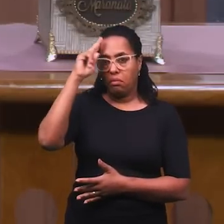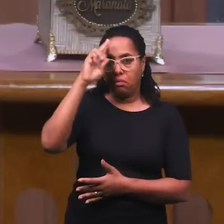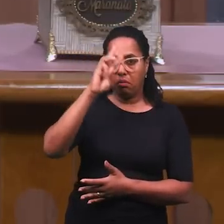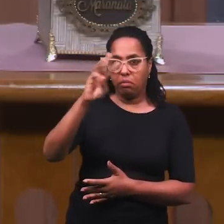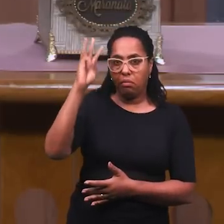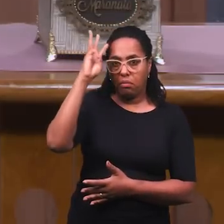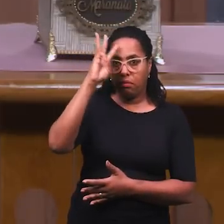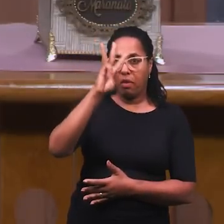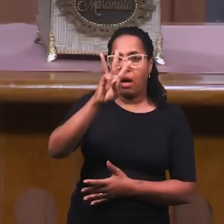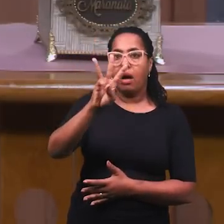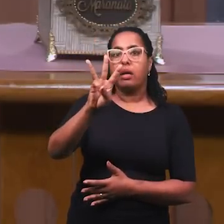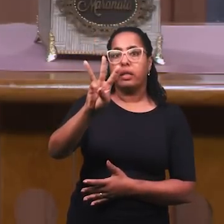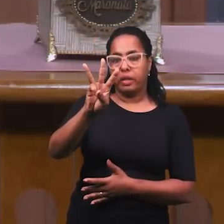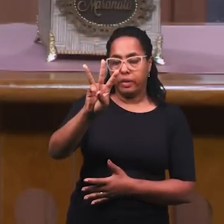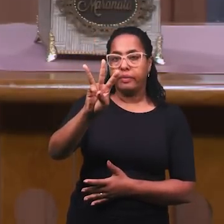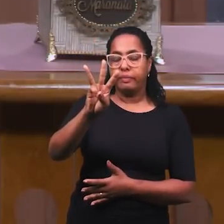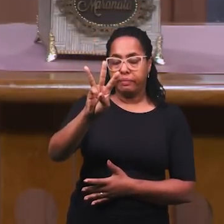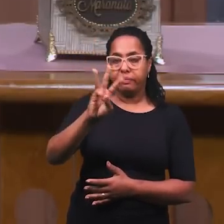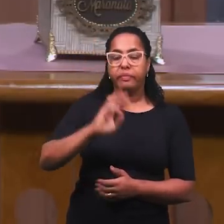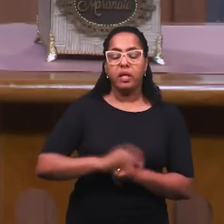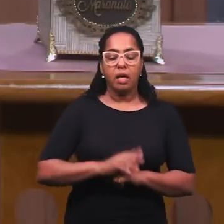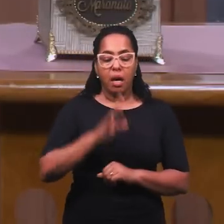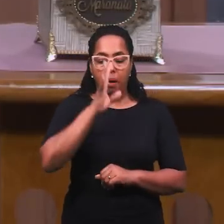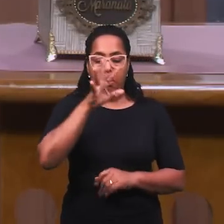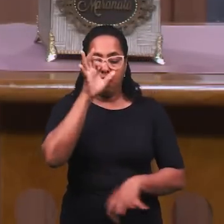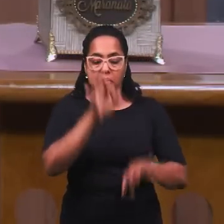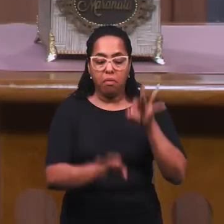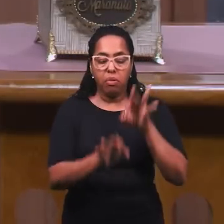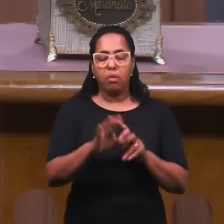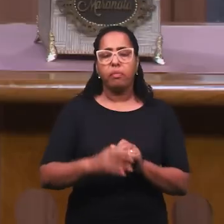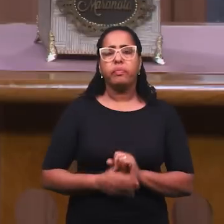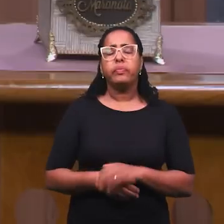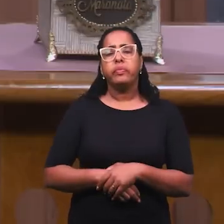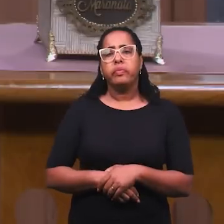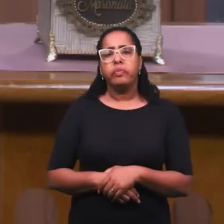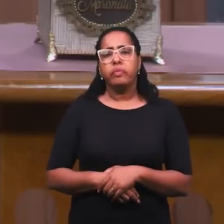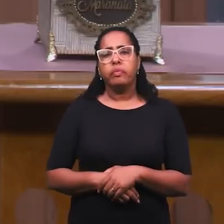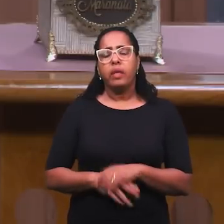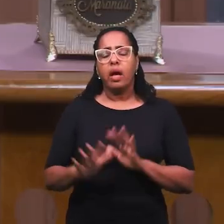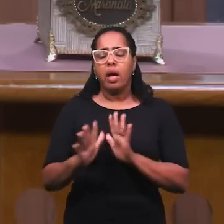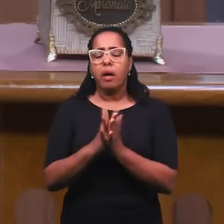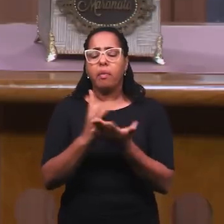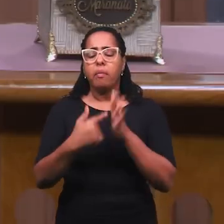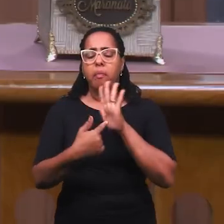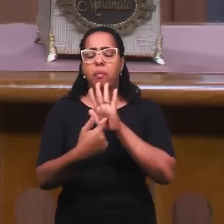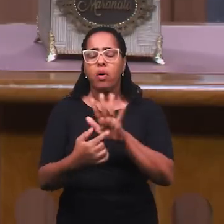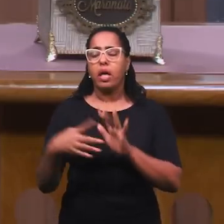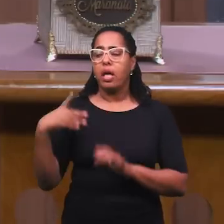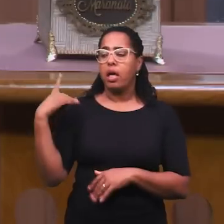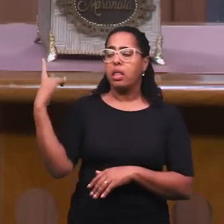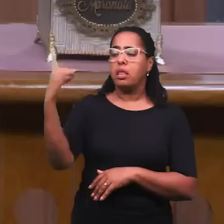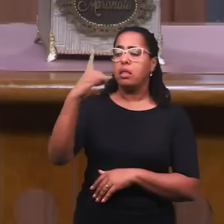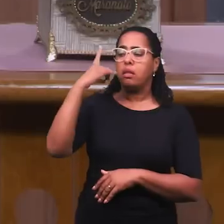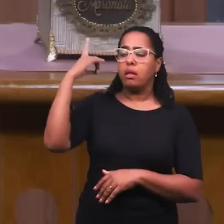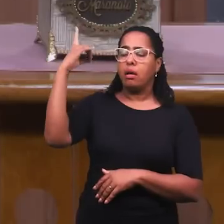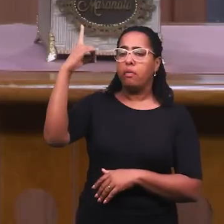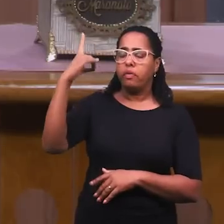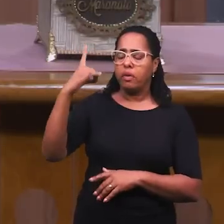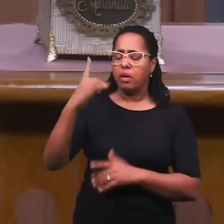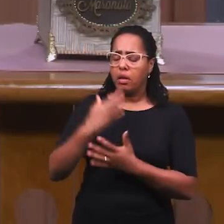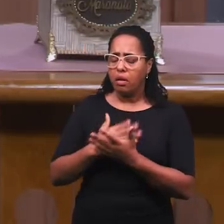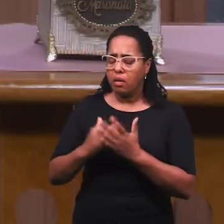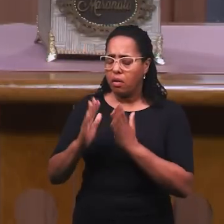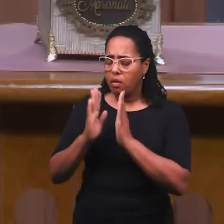dias. Estava ali o juízo e então a palavra do Senhor, ela diz que Davi,